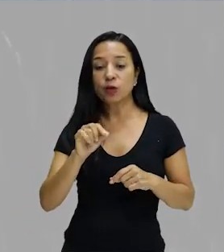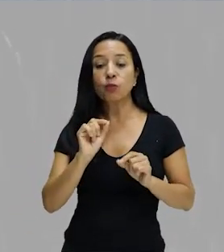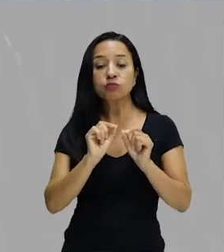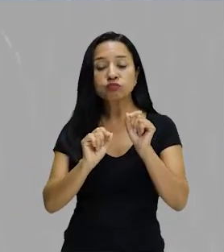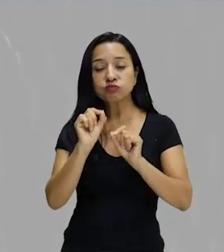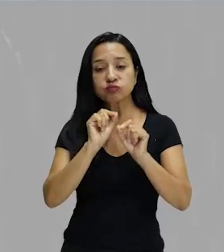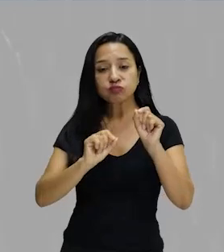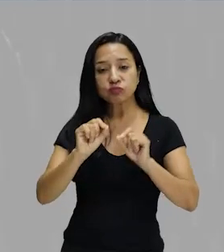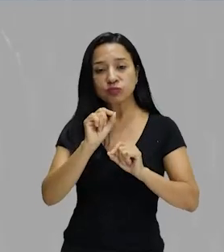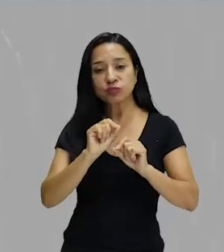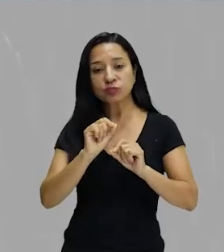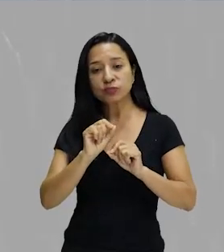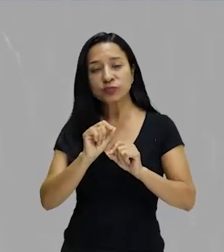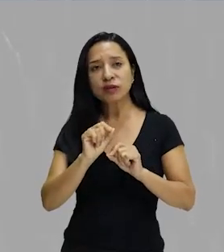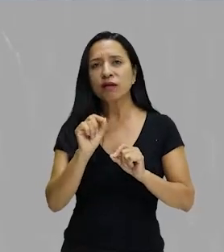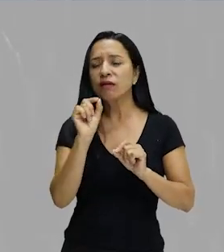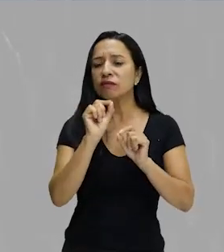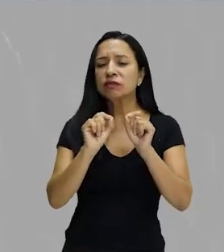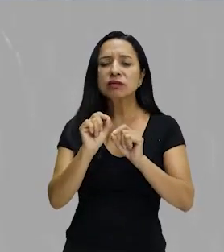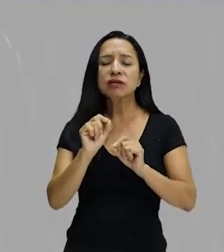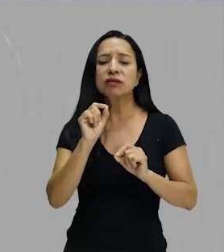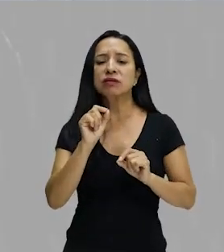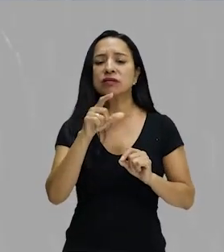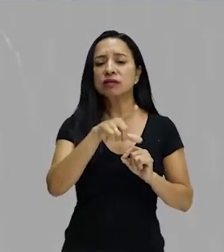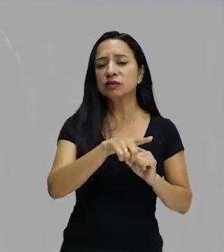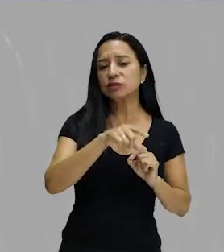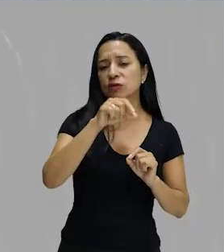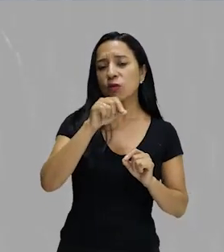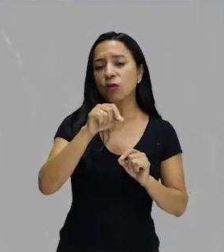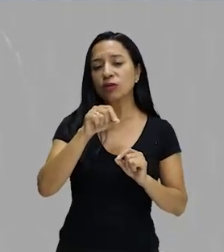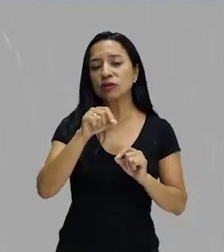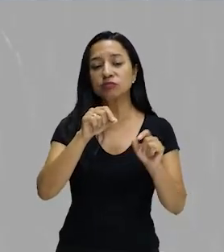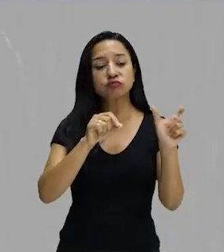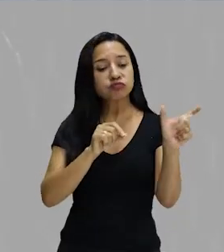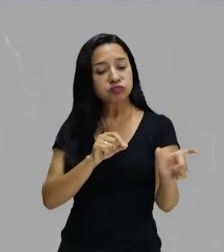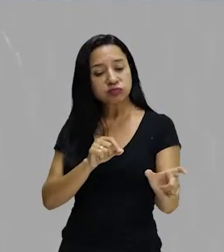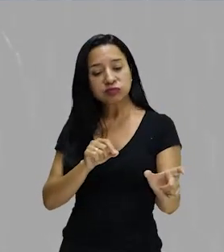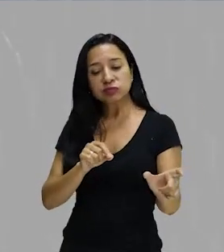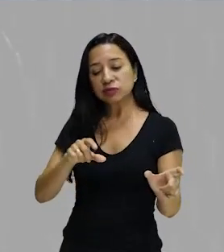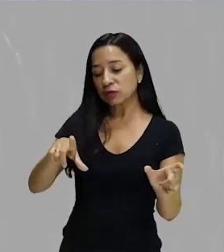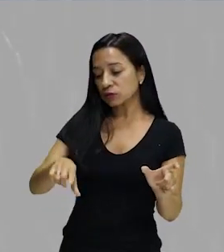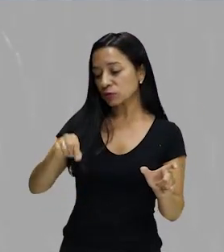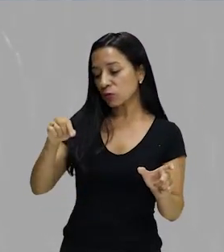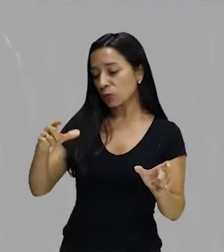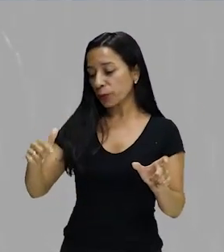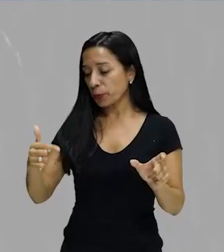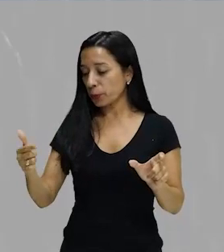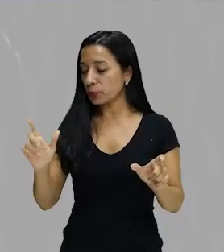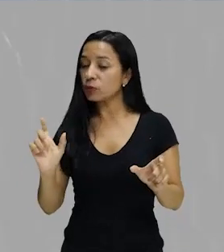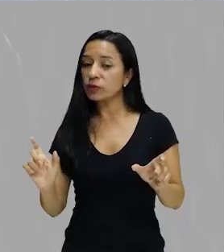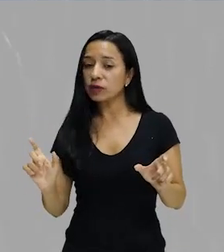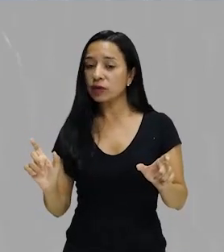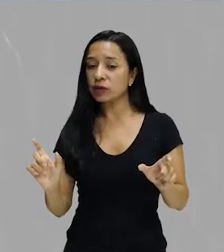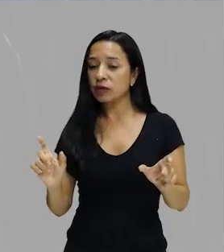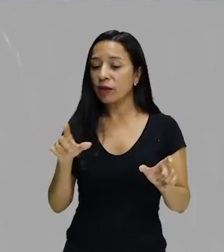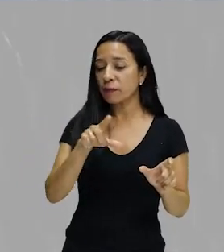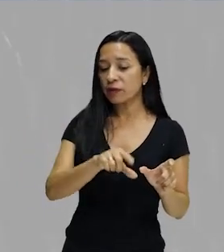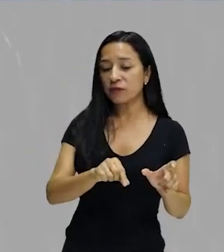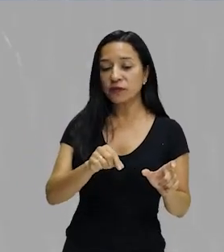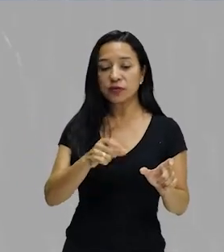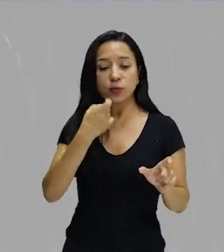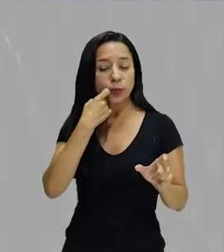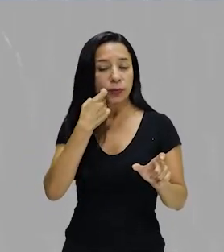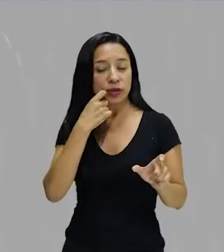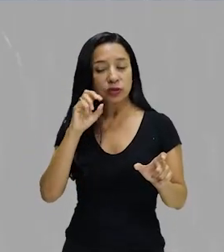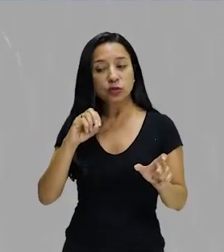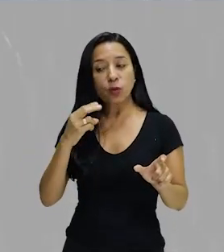eu prefiro peixe do que carne. Tá errado. Prefiro peixe a carne, prefiro